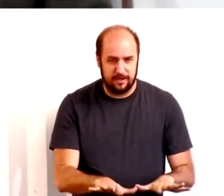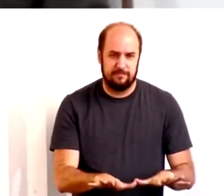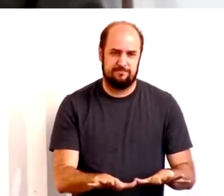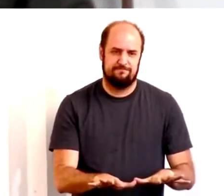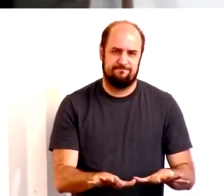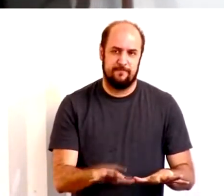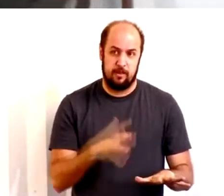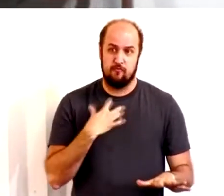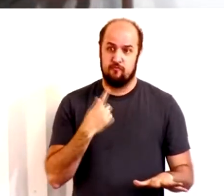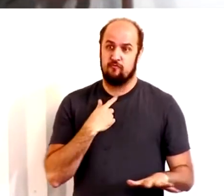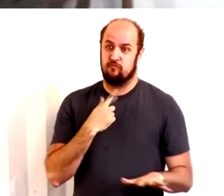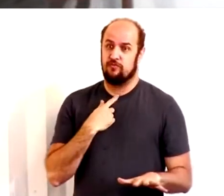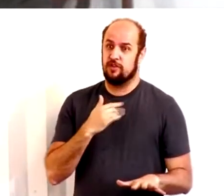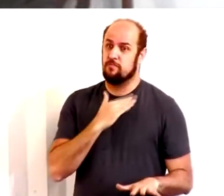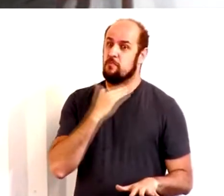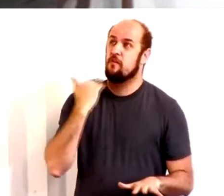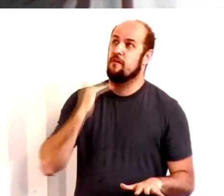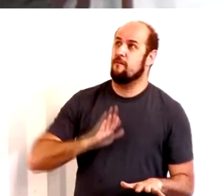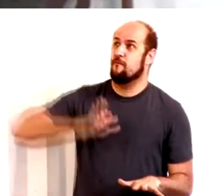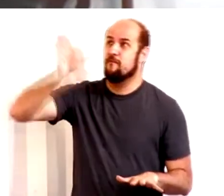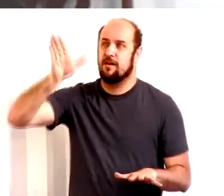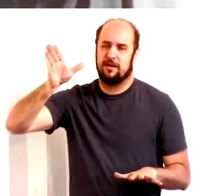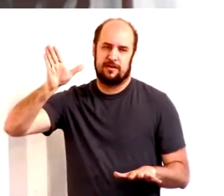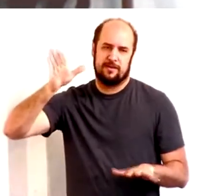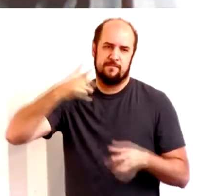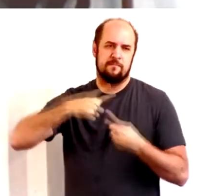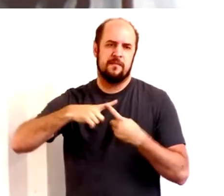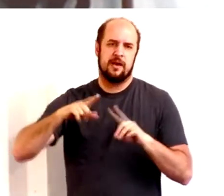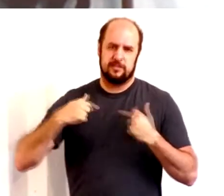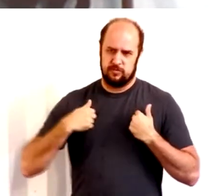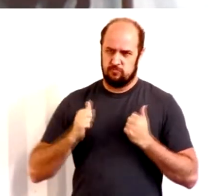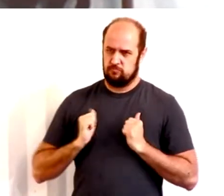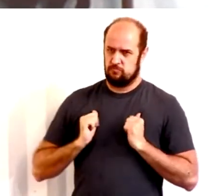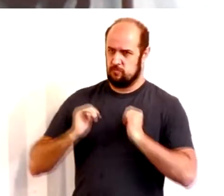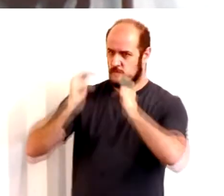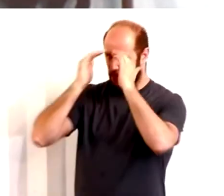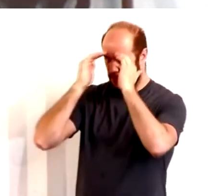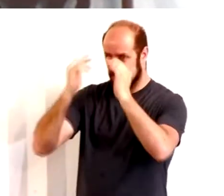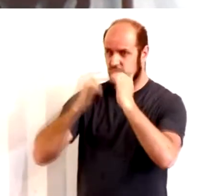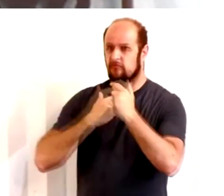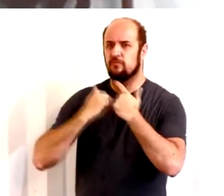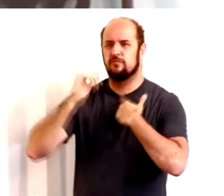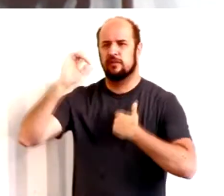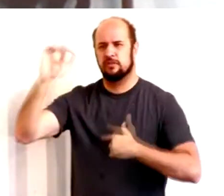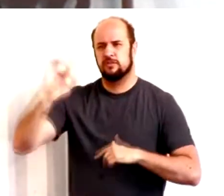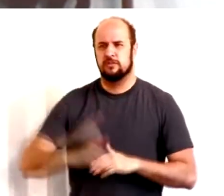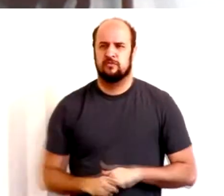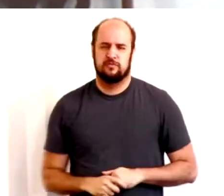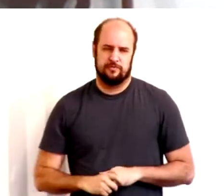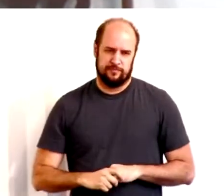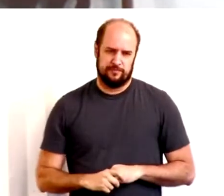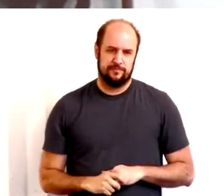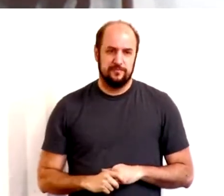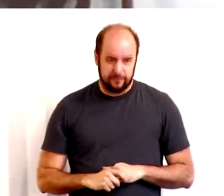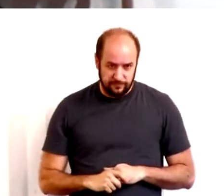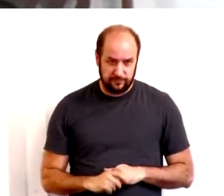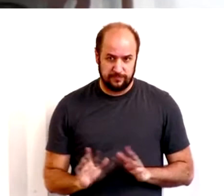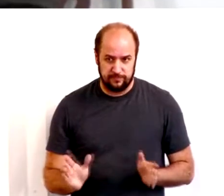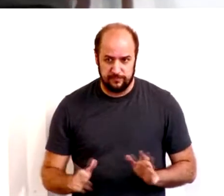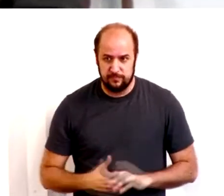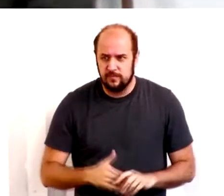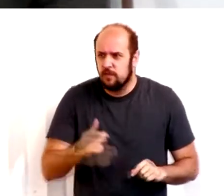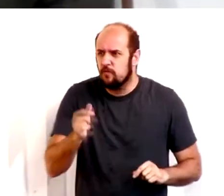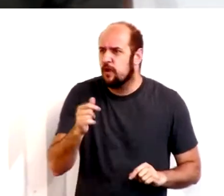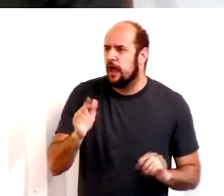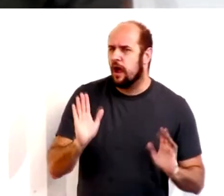esse, mas eu me submeto à vontade de Deus. E aqui vai a primeira aplicação